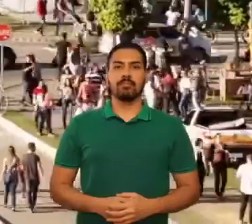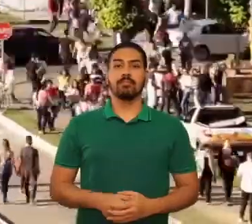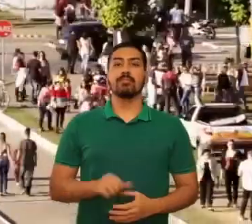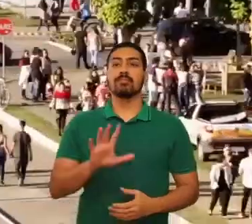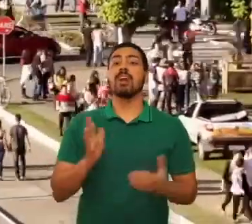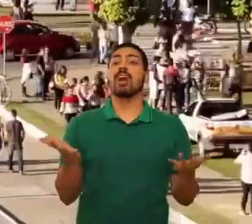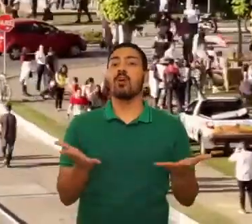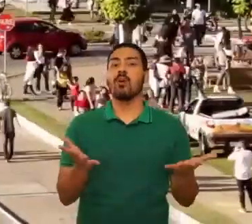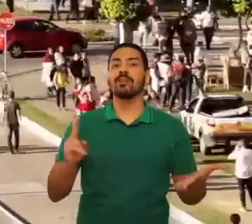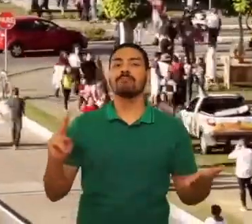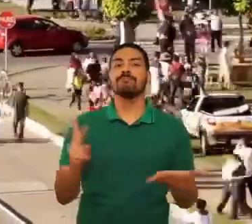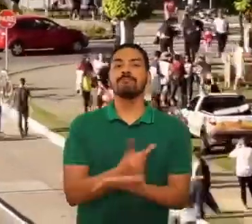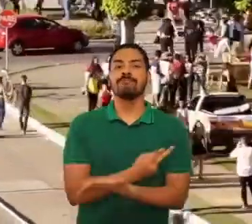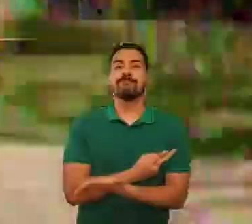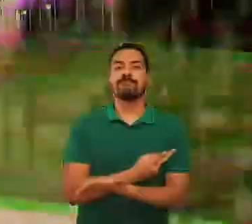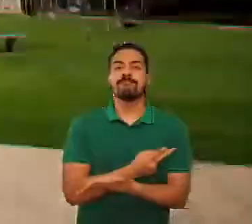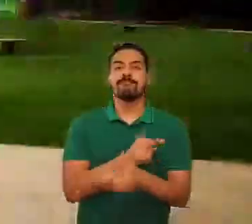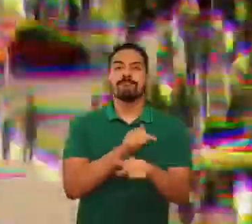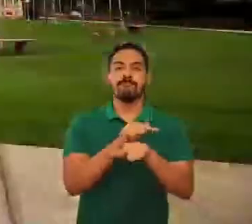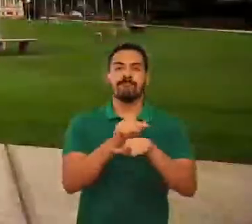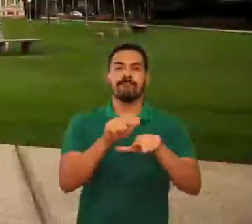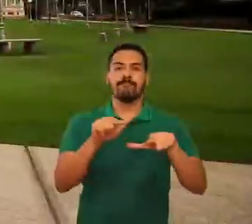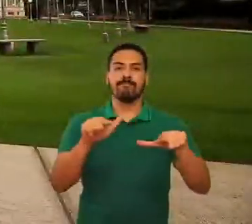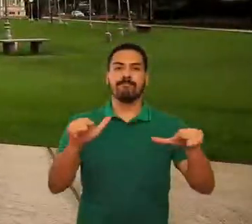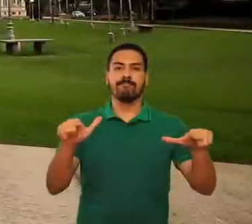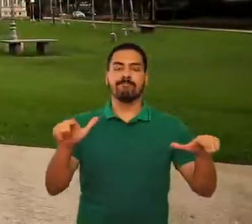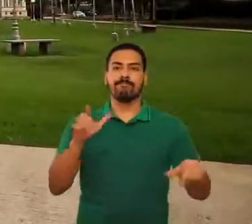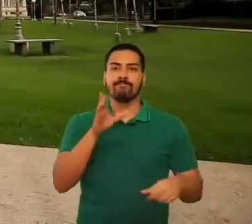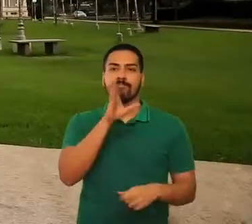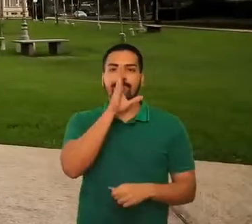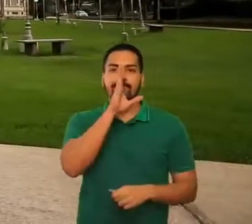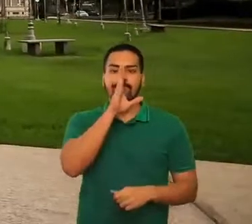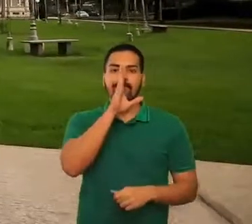Agora, nossos campi estão assim.